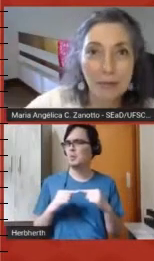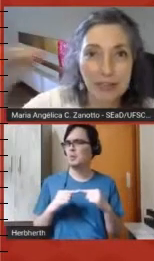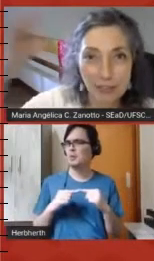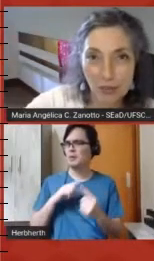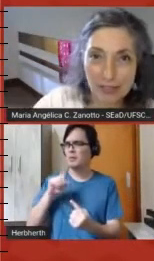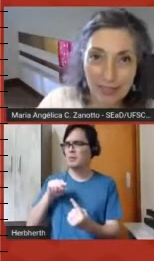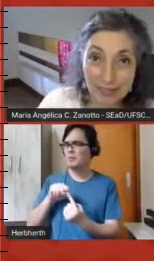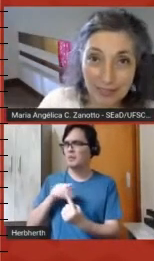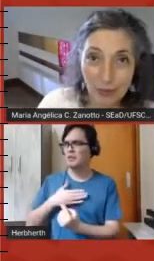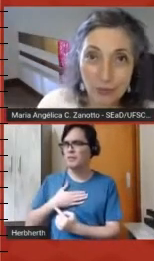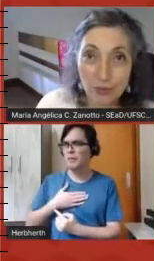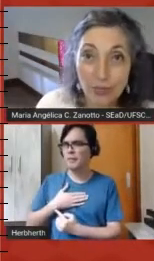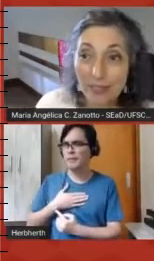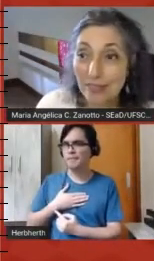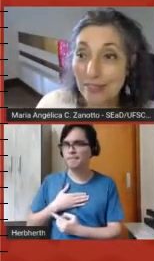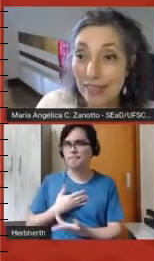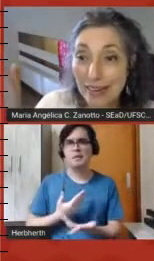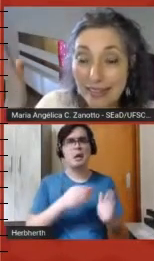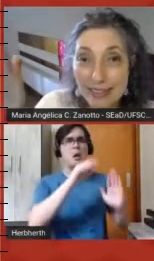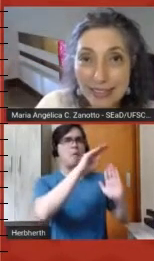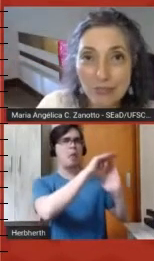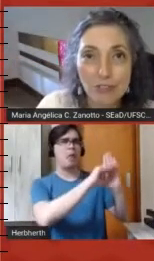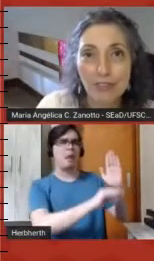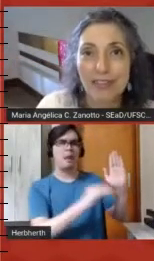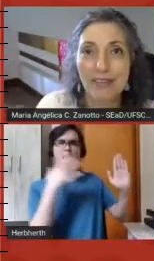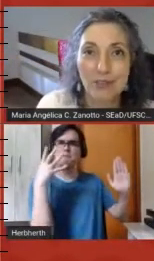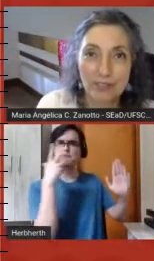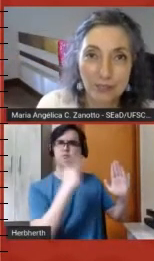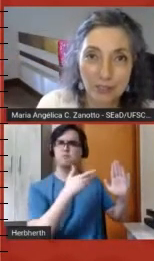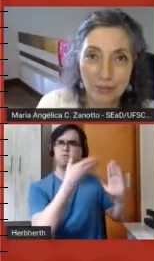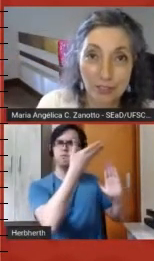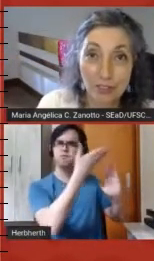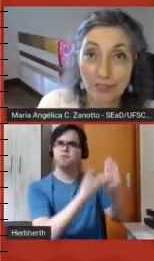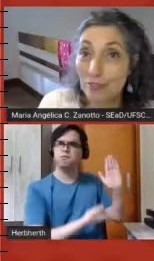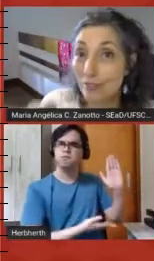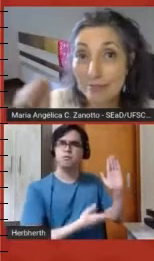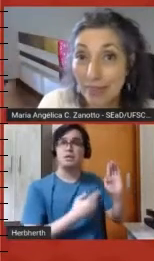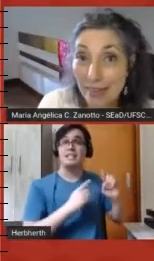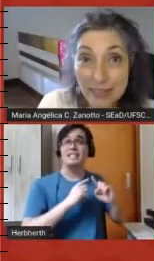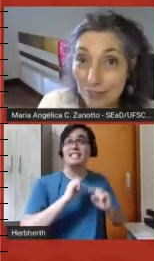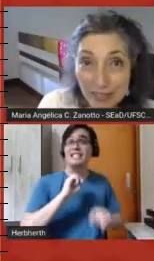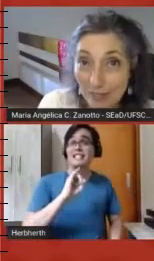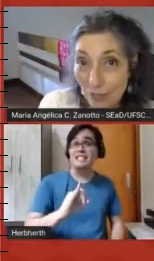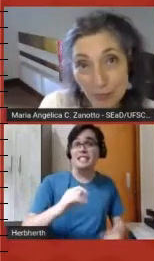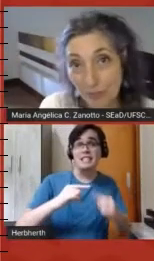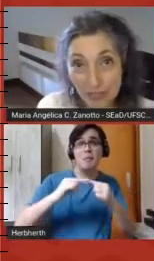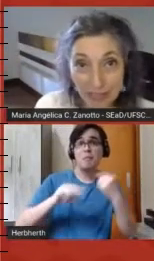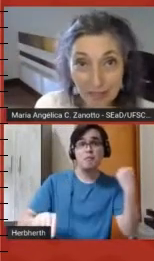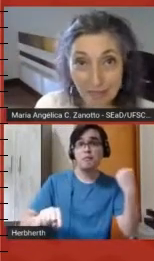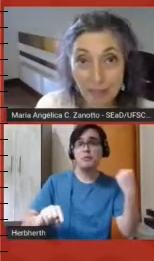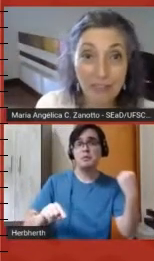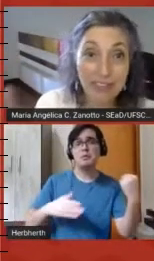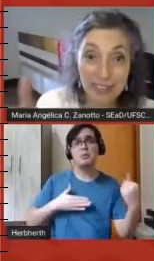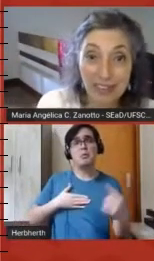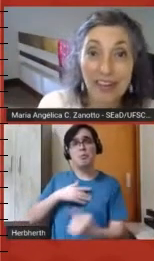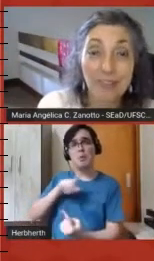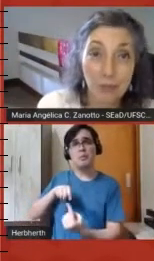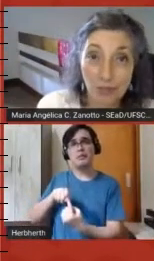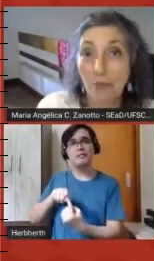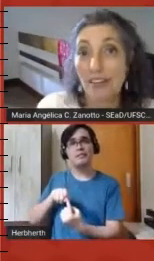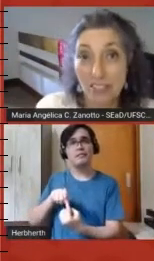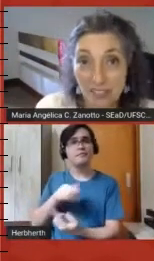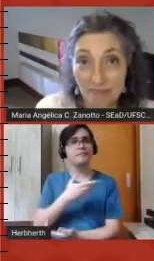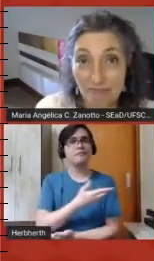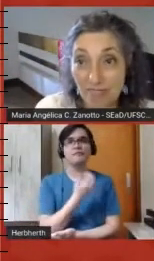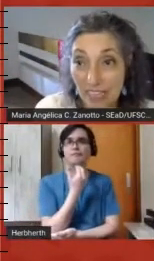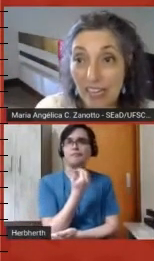mais linda, maravilhosa que ela esteja construída, se ela não estiver adequada aos seus objetivos, ela não vai servir para você, para fazer as